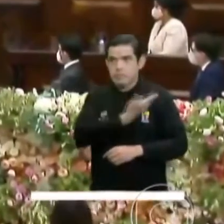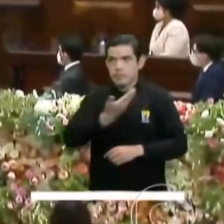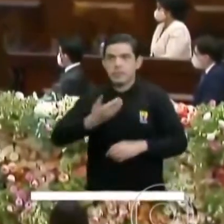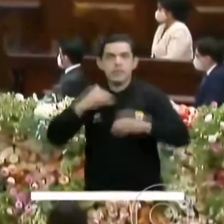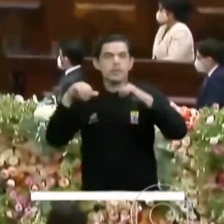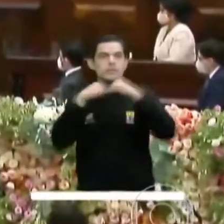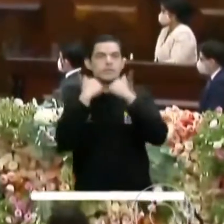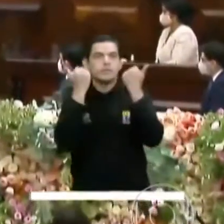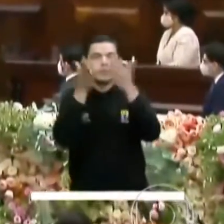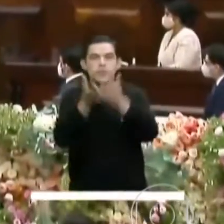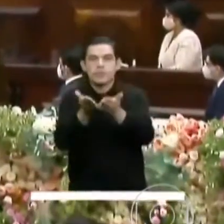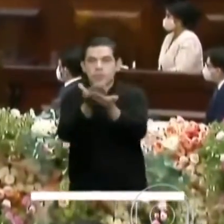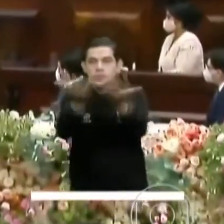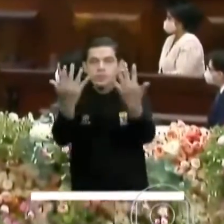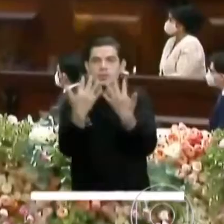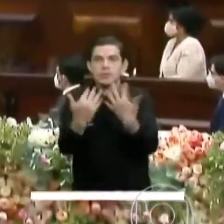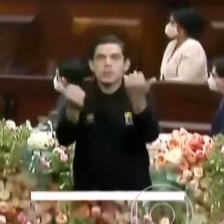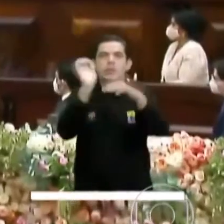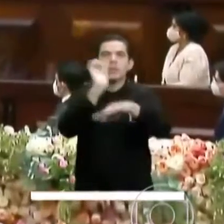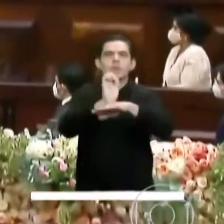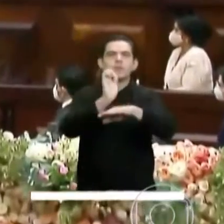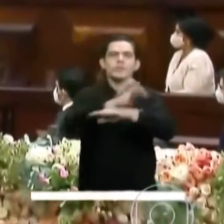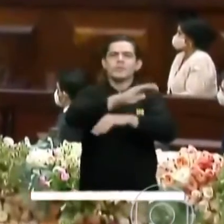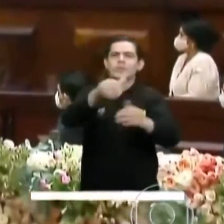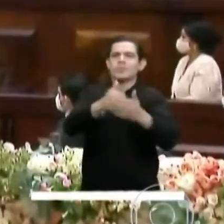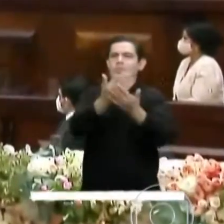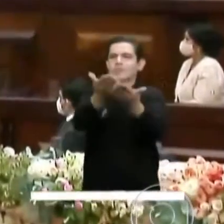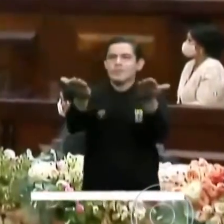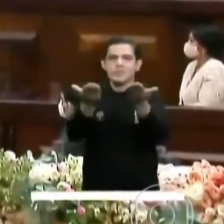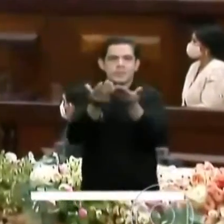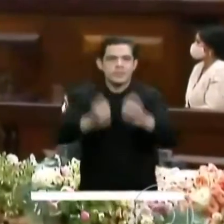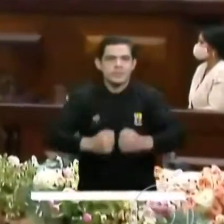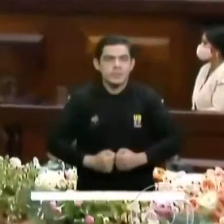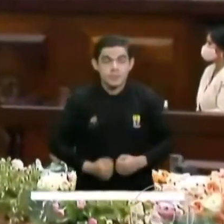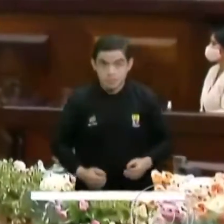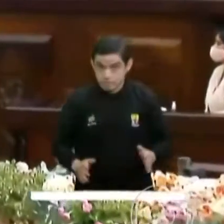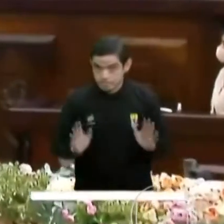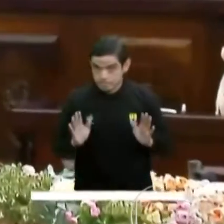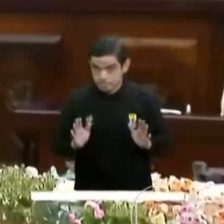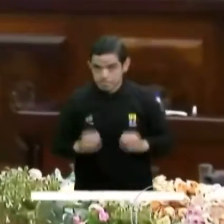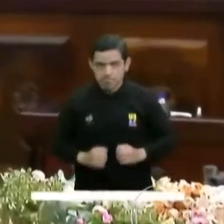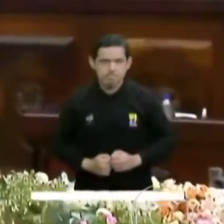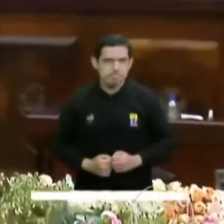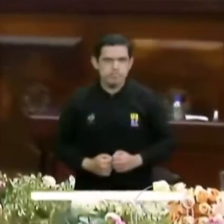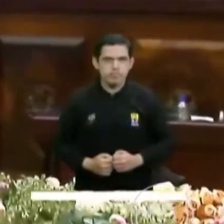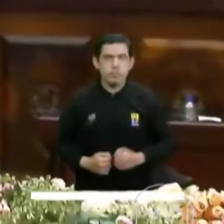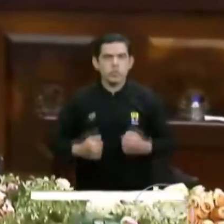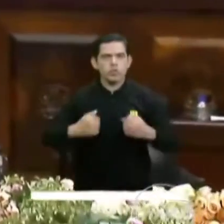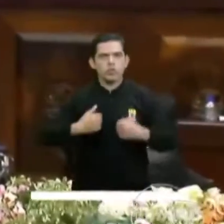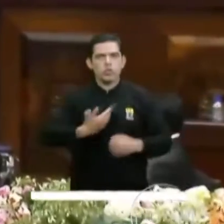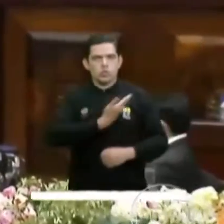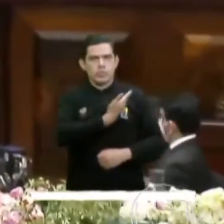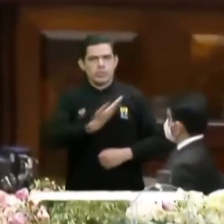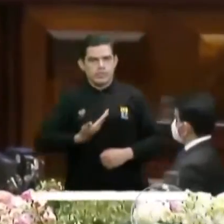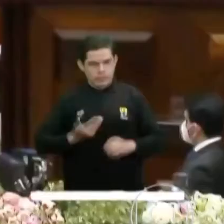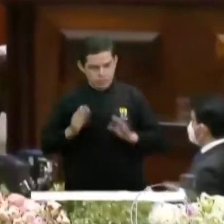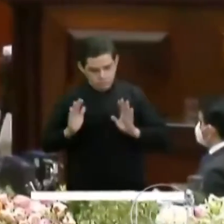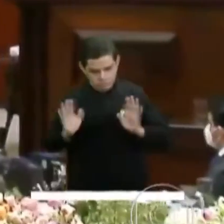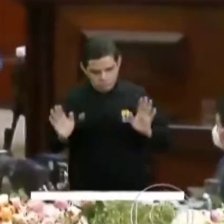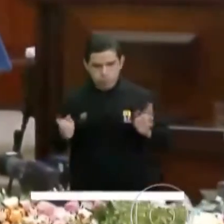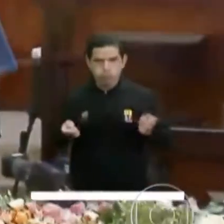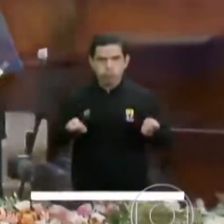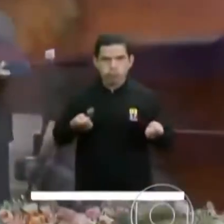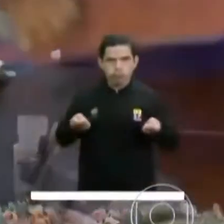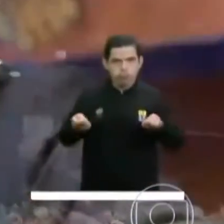outros desafios são a economia a economia aqui do Equador encolheu 7,8 por cento no ano passado a